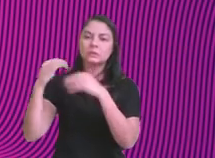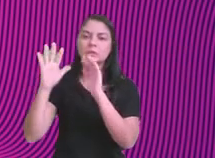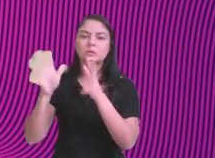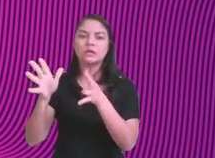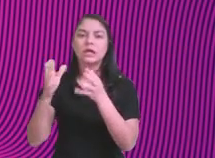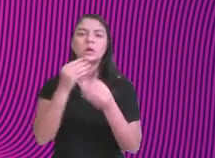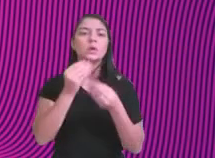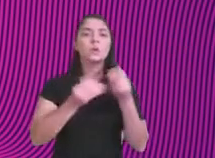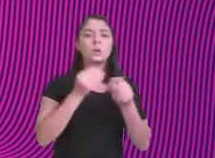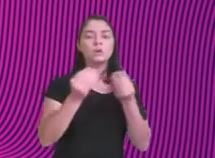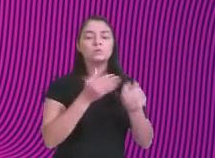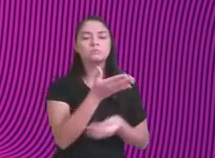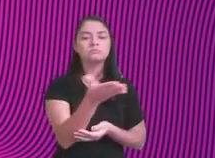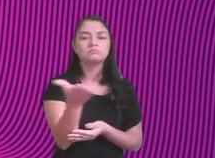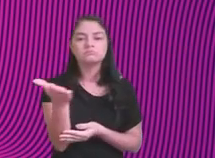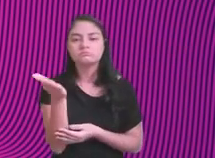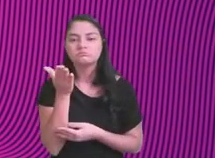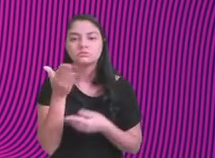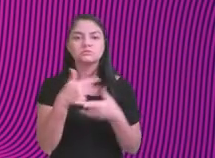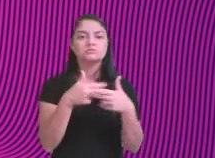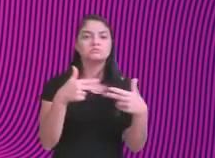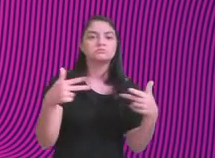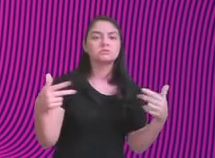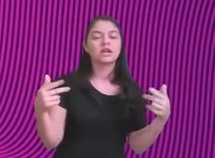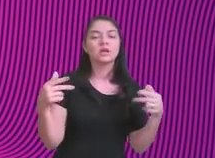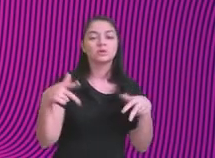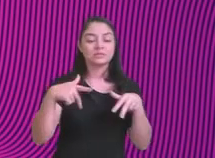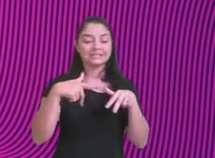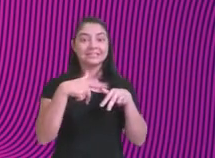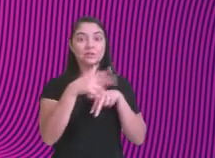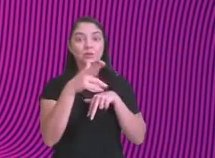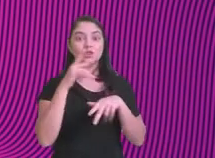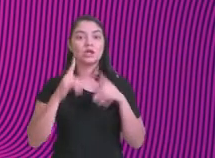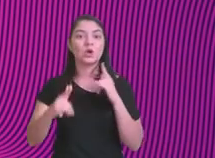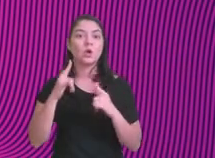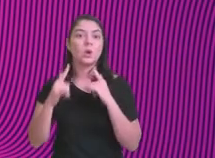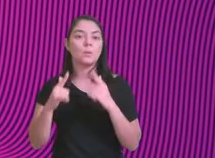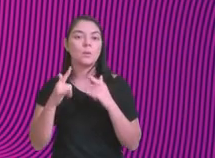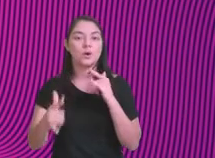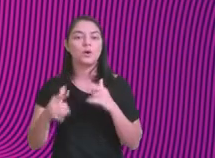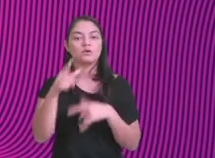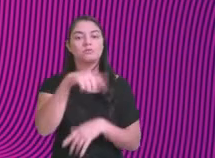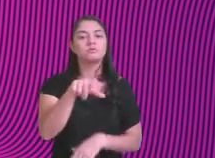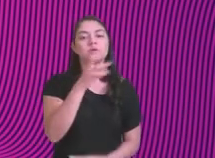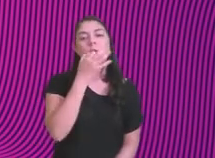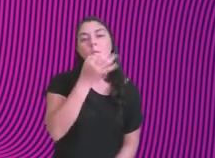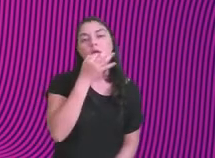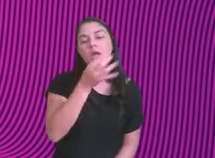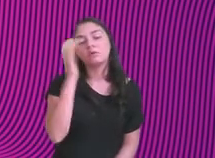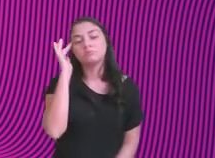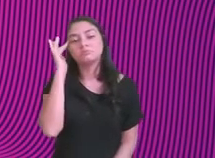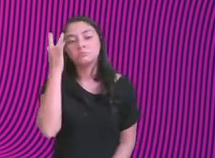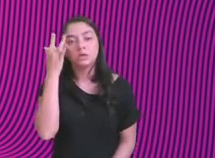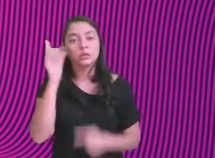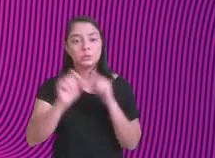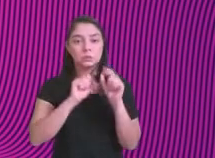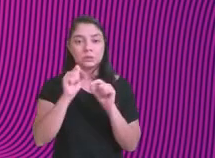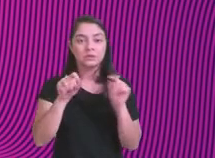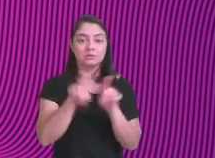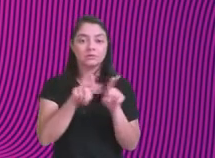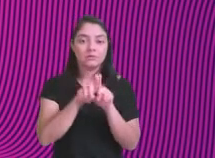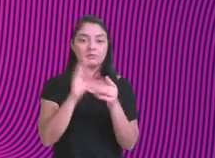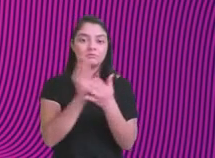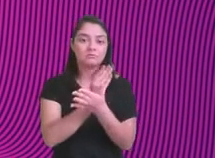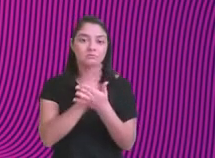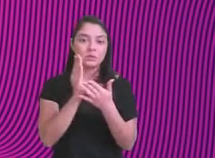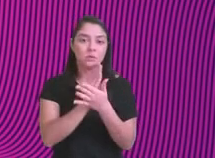veem as indicações de cirurgia robótica atuais e os desafios para oferecer isso